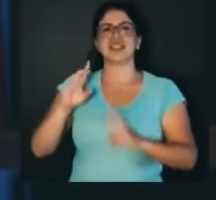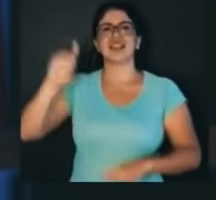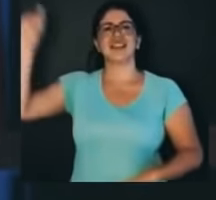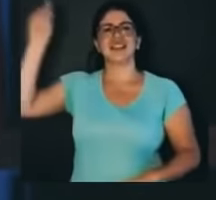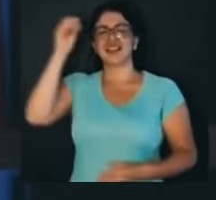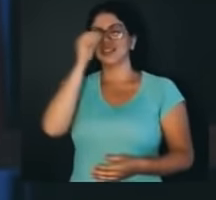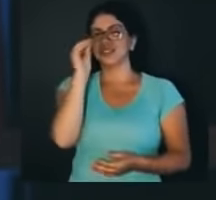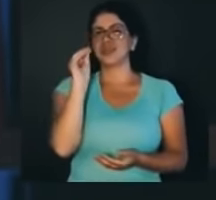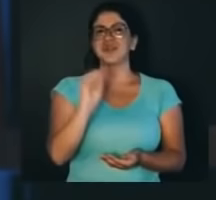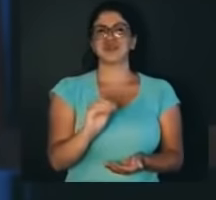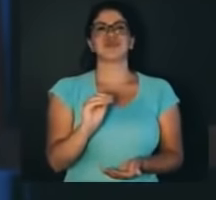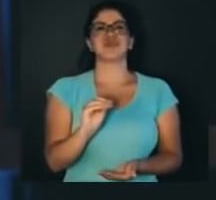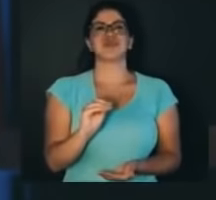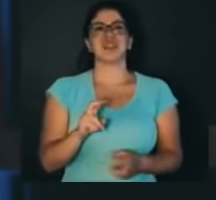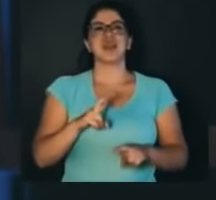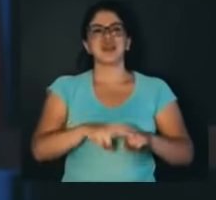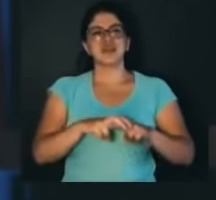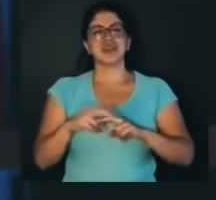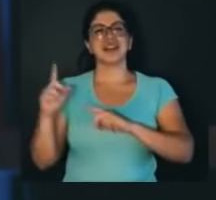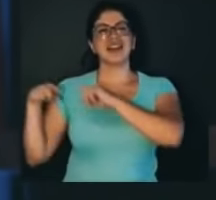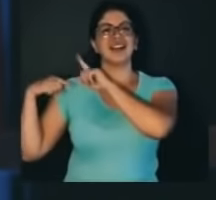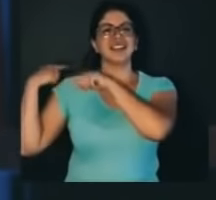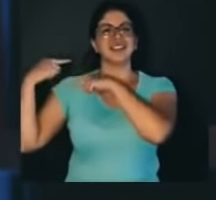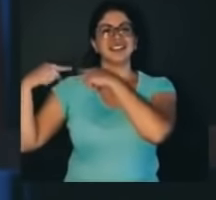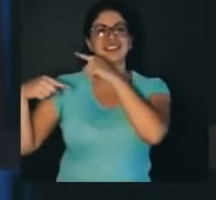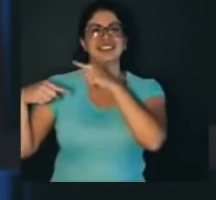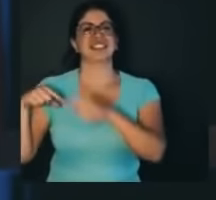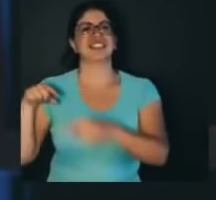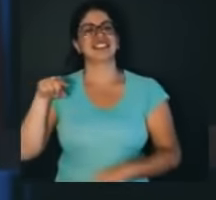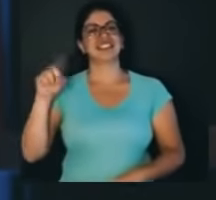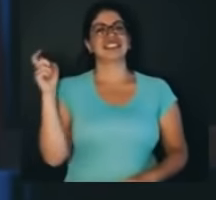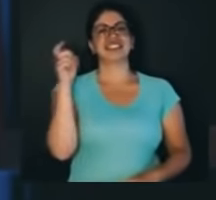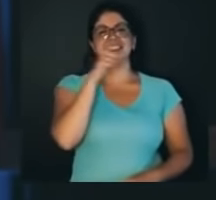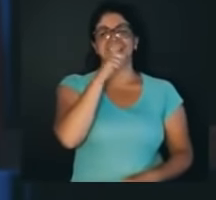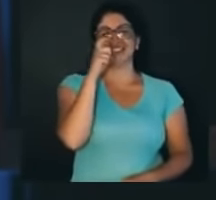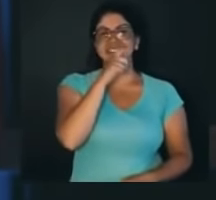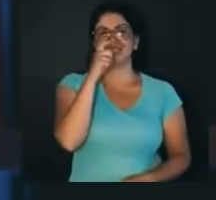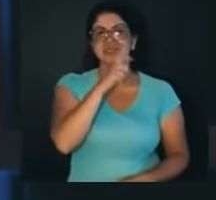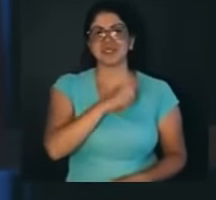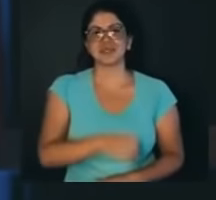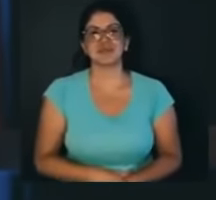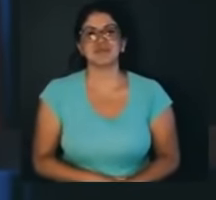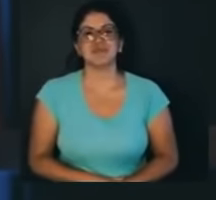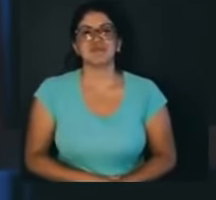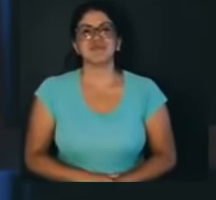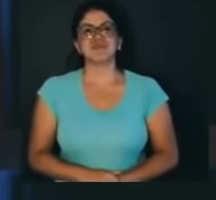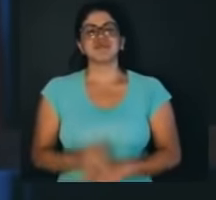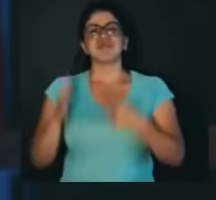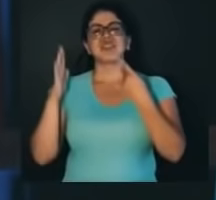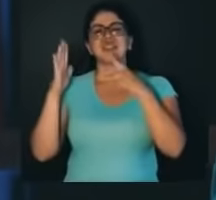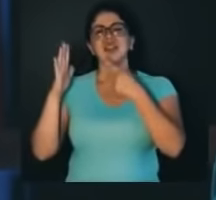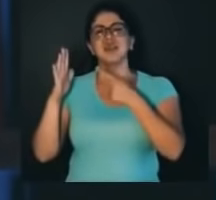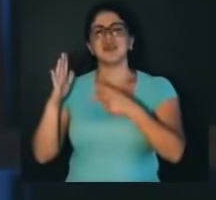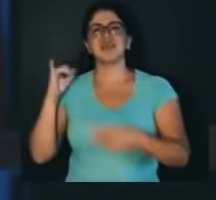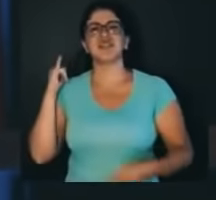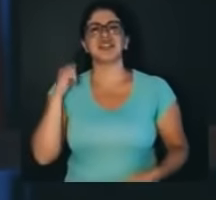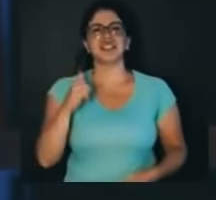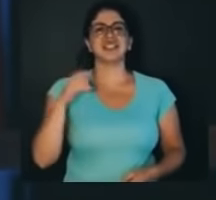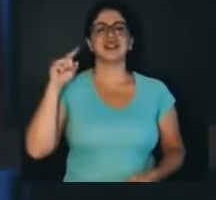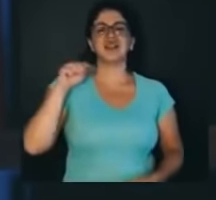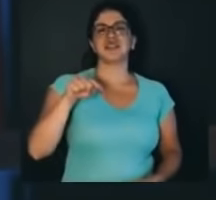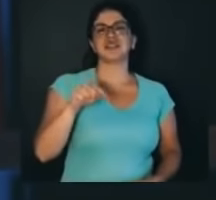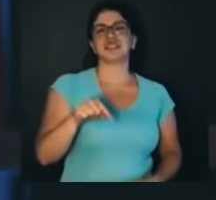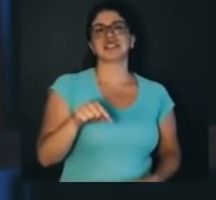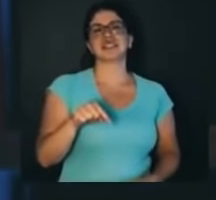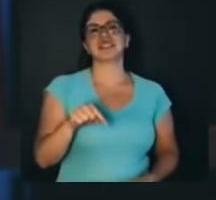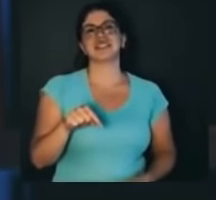tradição. Hipócritas! Bem profetizou Isaías a vosso respeito, dizendo: este povo honra-me com lábios,